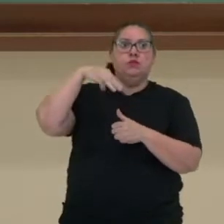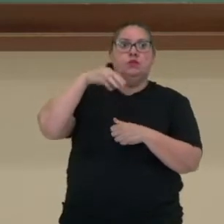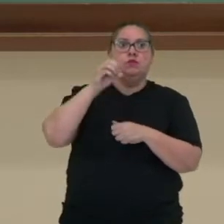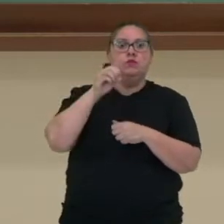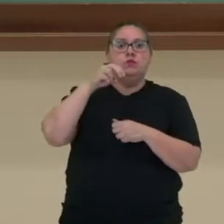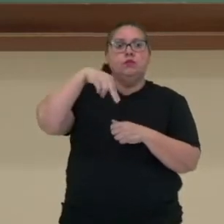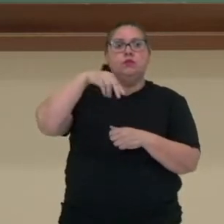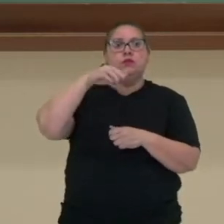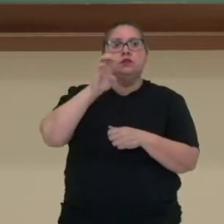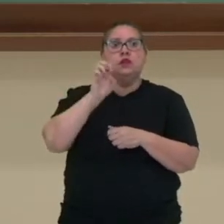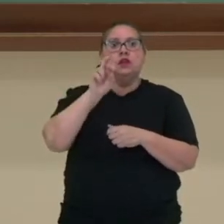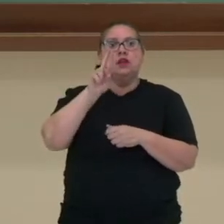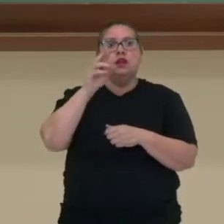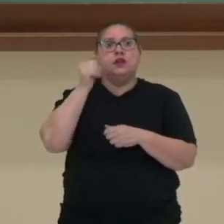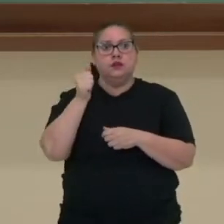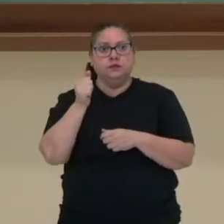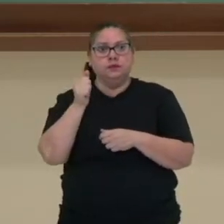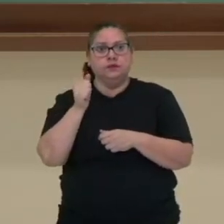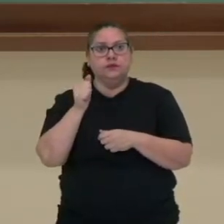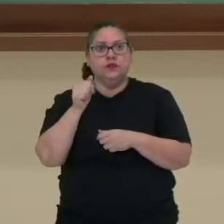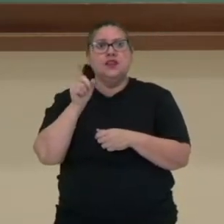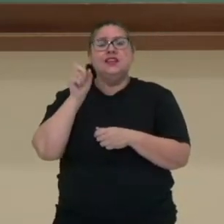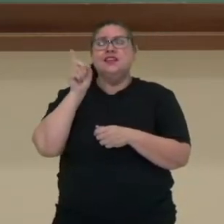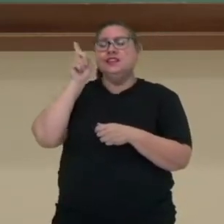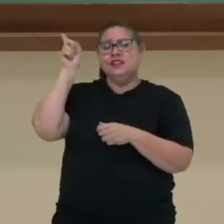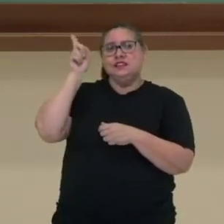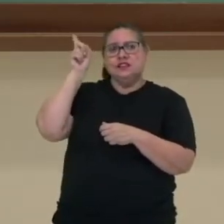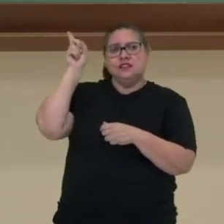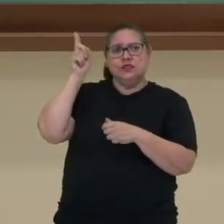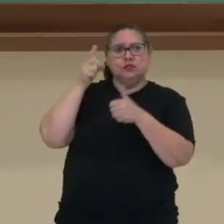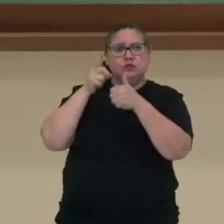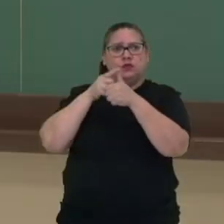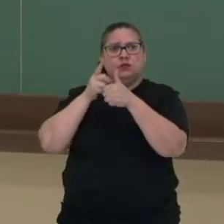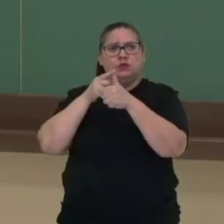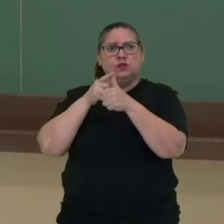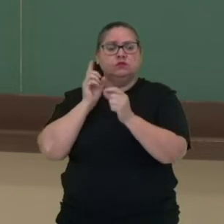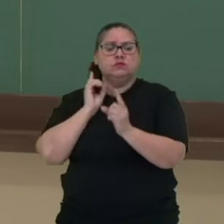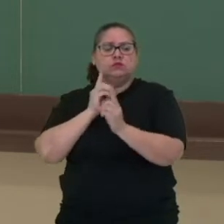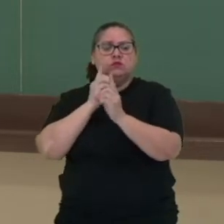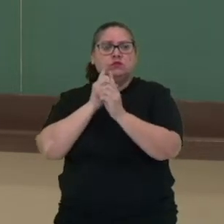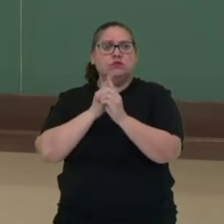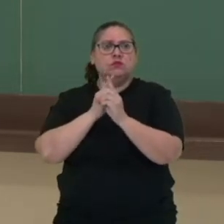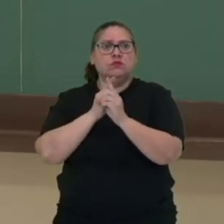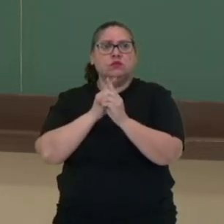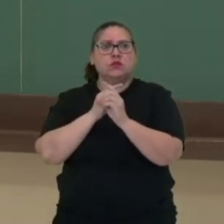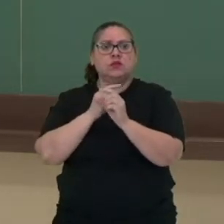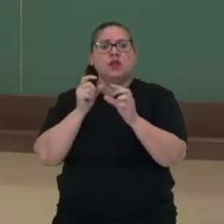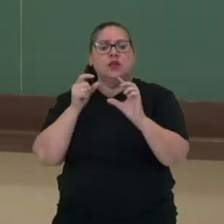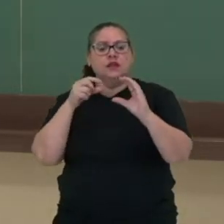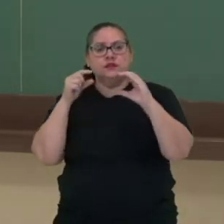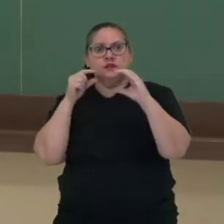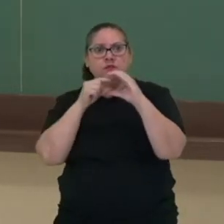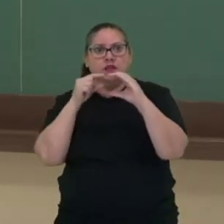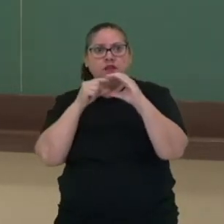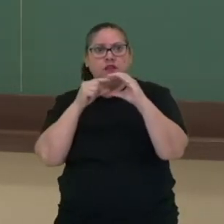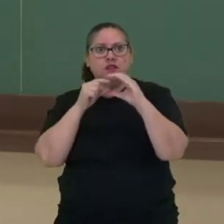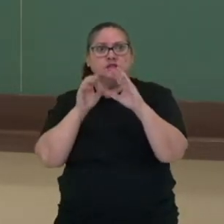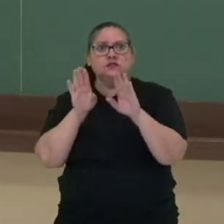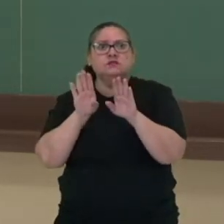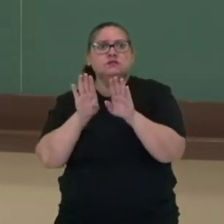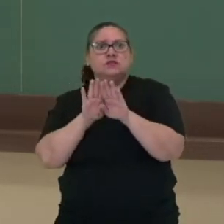o reino Monera. Nesse reino Monera, nós vamos encontrar as bactérias e